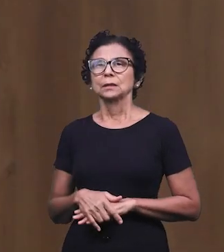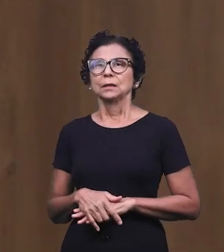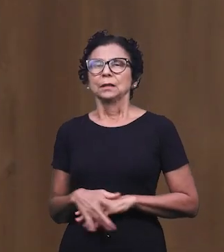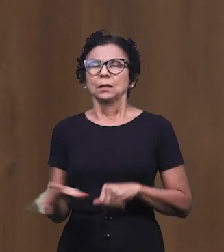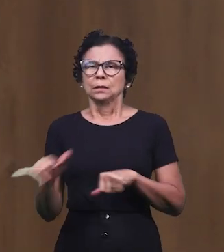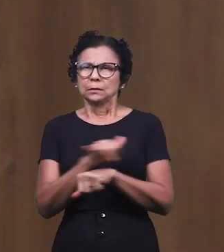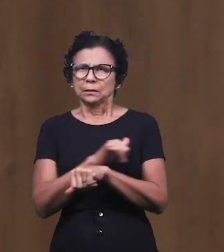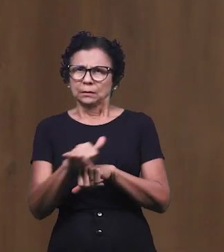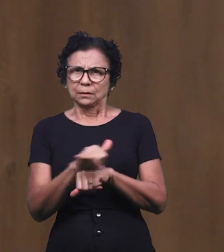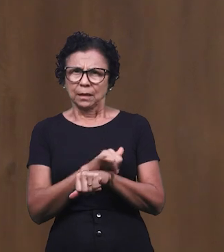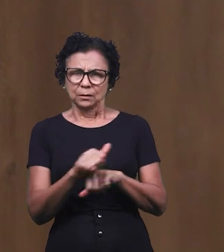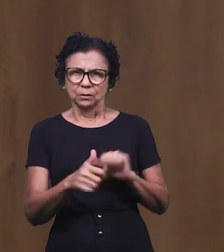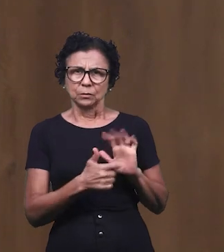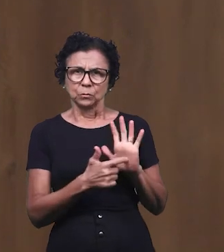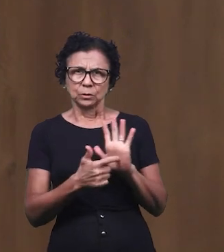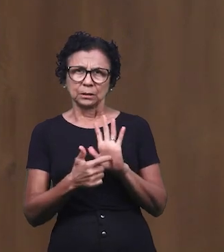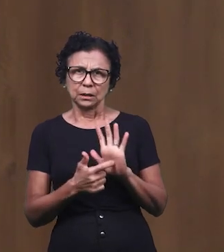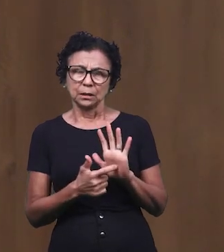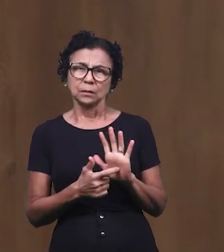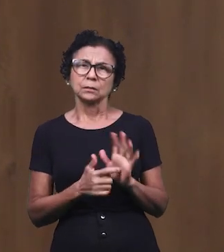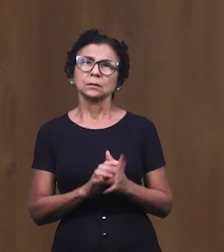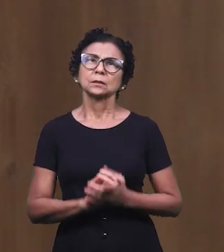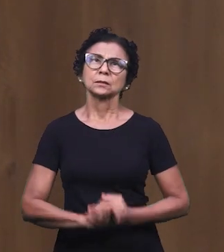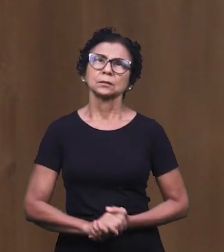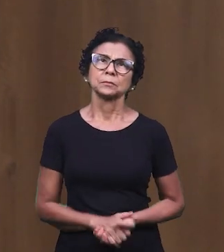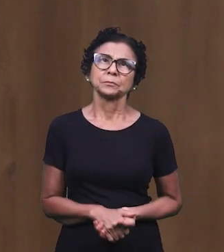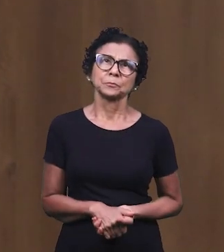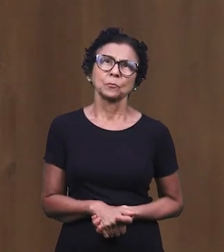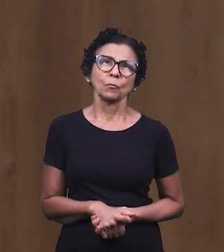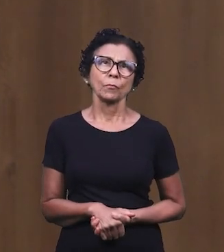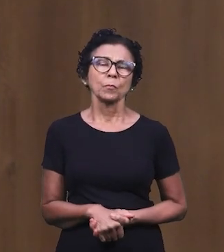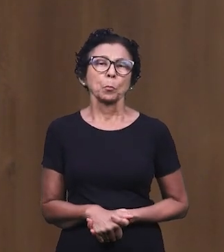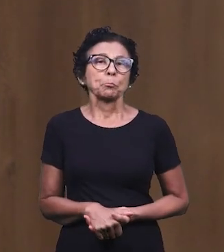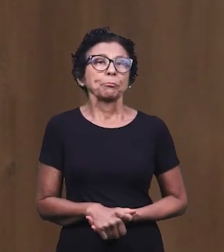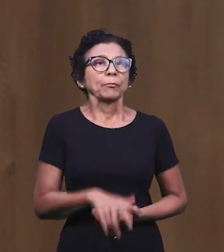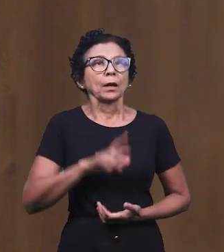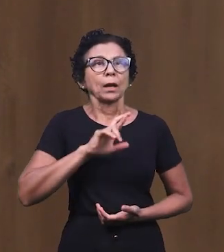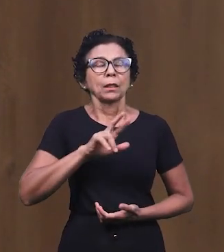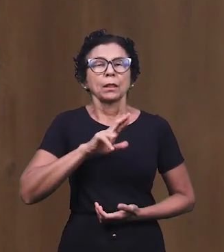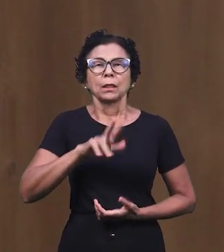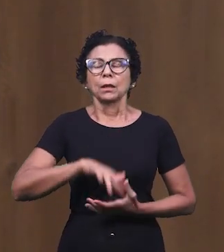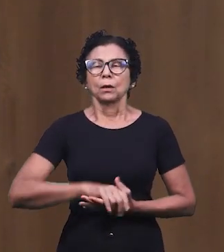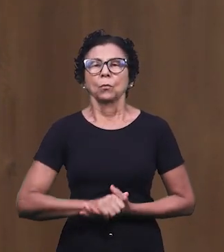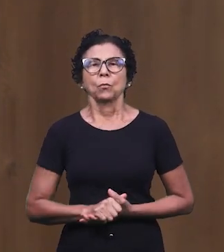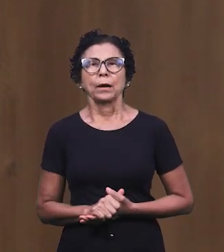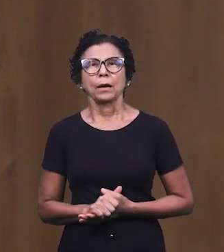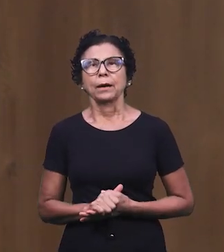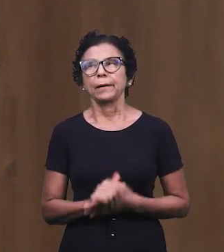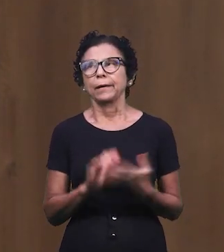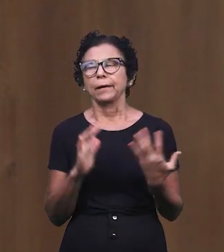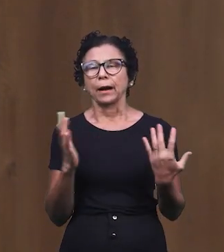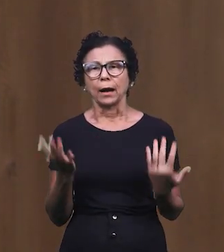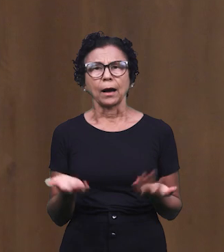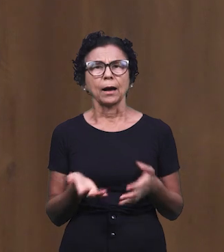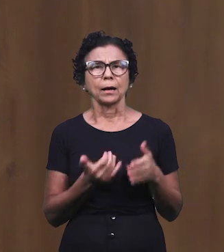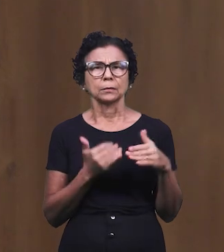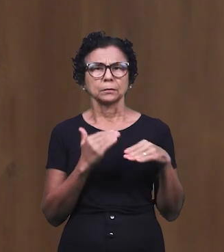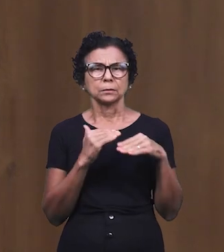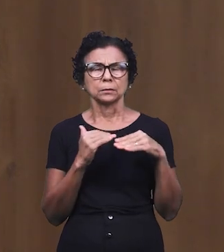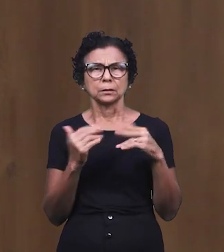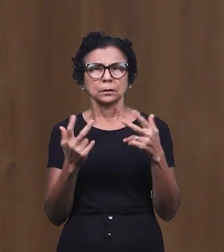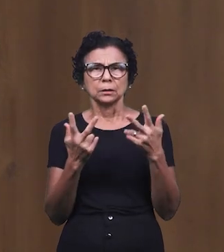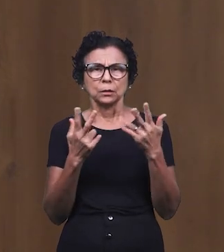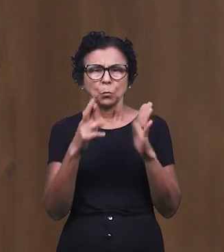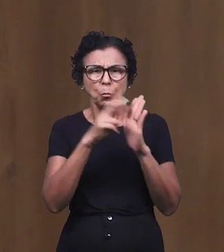a gente traz aqui é uma das de tradução. Isso aí. Não é uma coisa fixada, vai ser isso Engessada. daqui, engessada, é